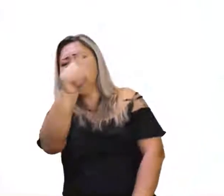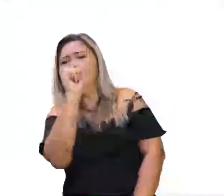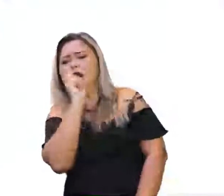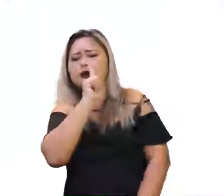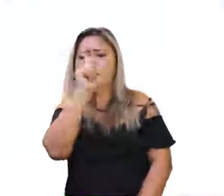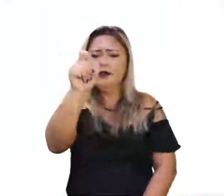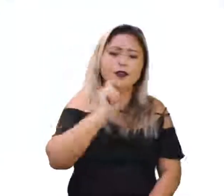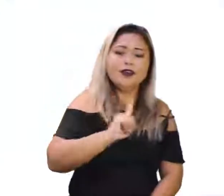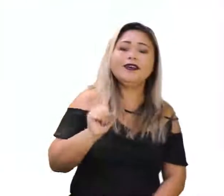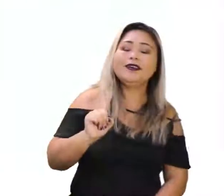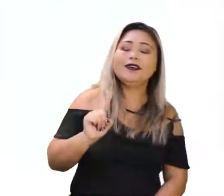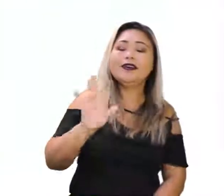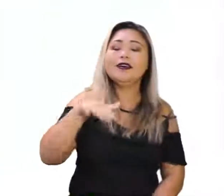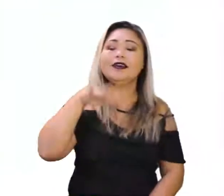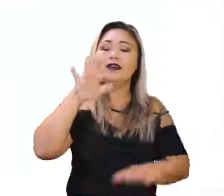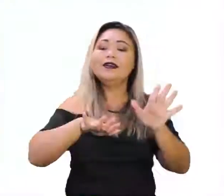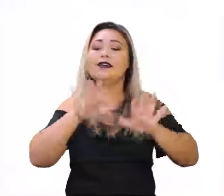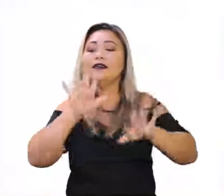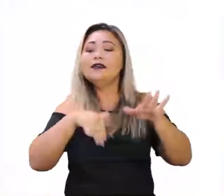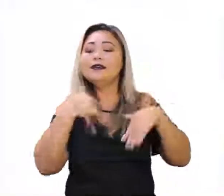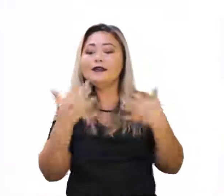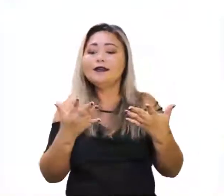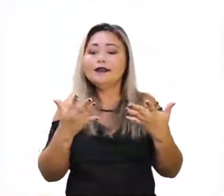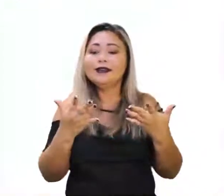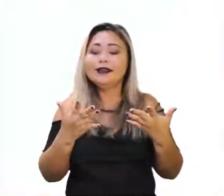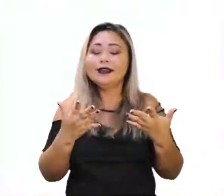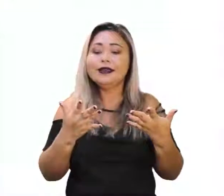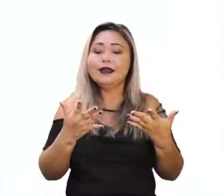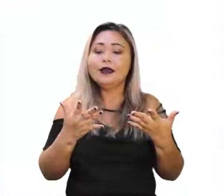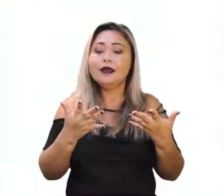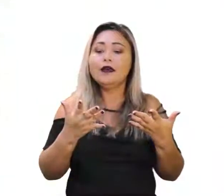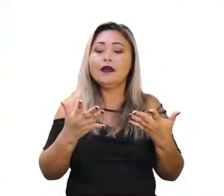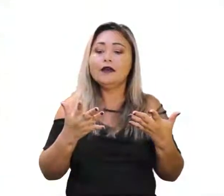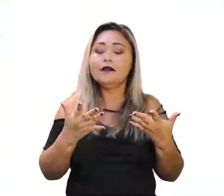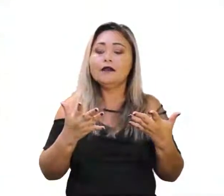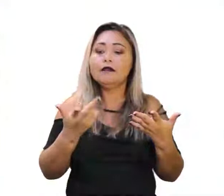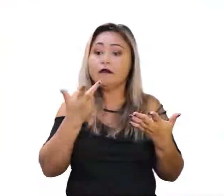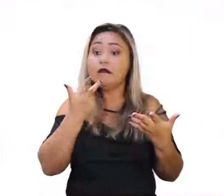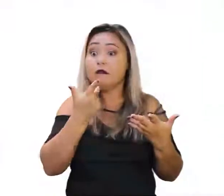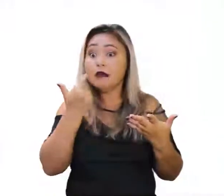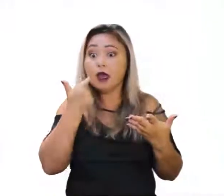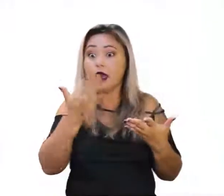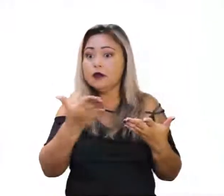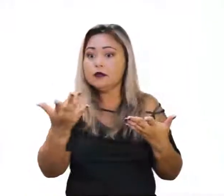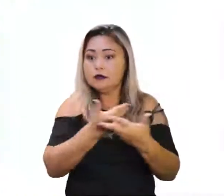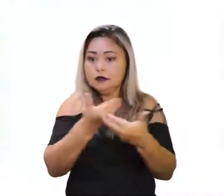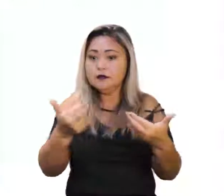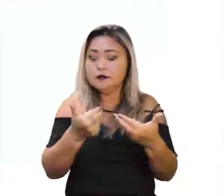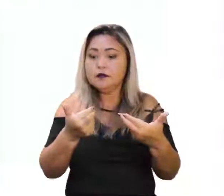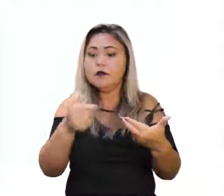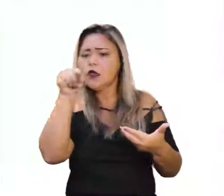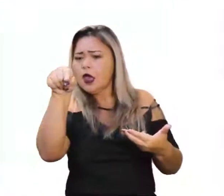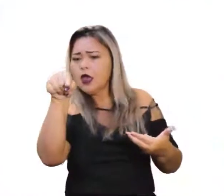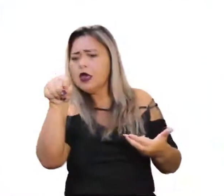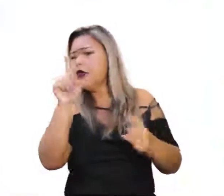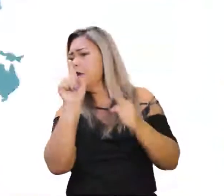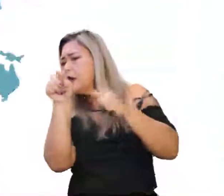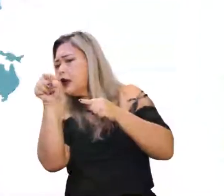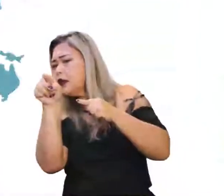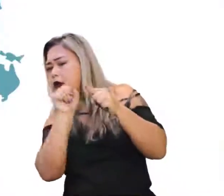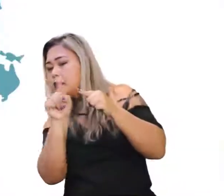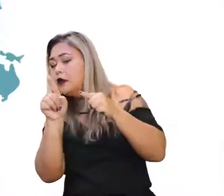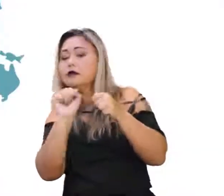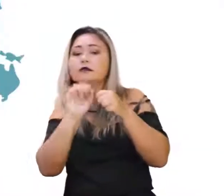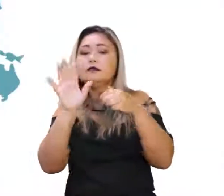dele, não sei o quê. Muitas vezes a gente via esse tipo de situação, né? Sim. Olha, ele está bem ali, quer